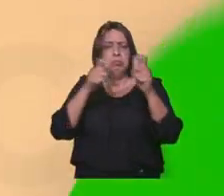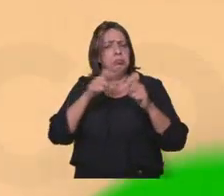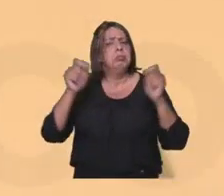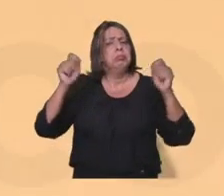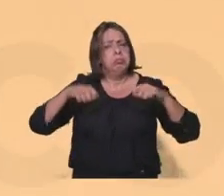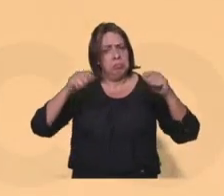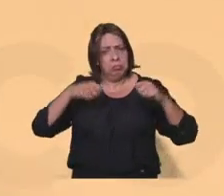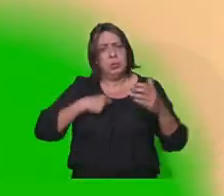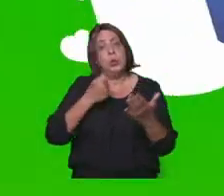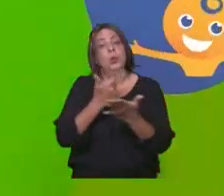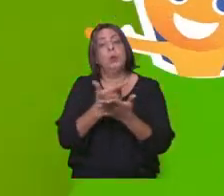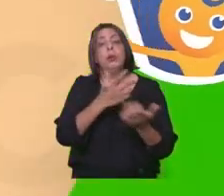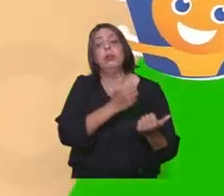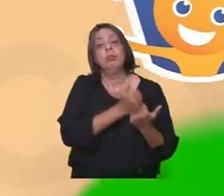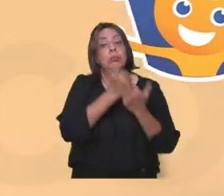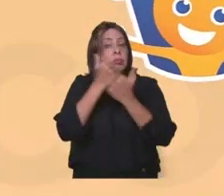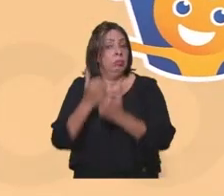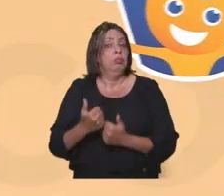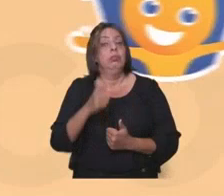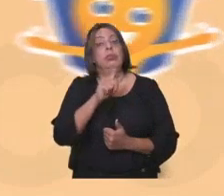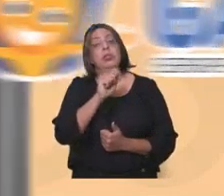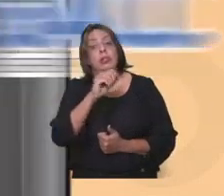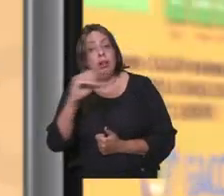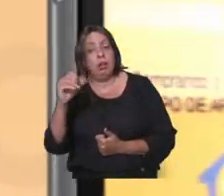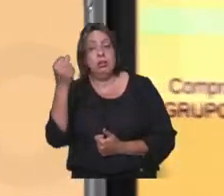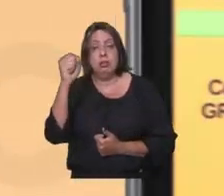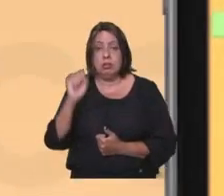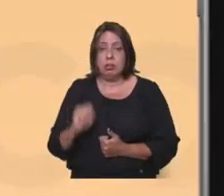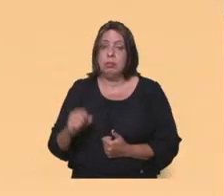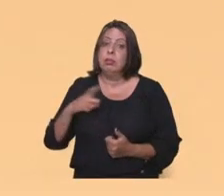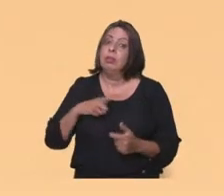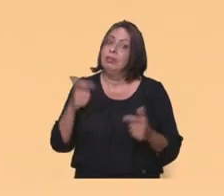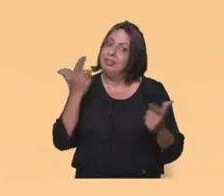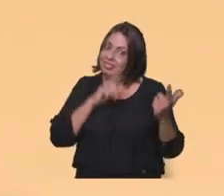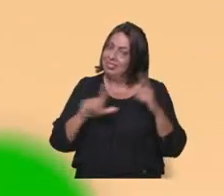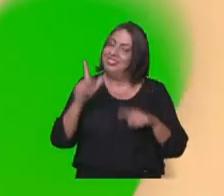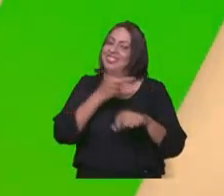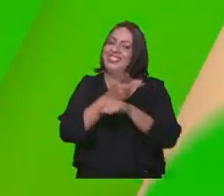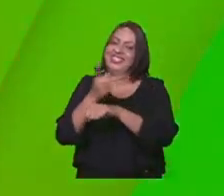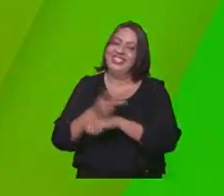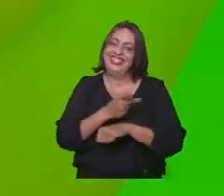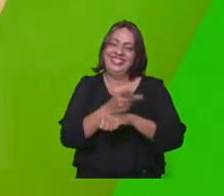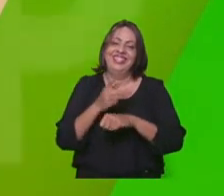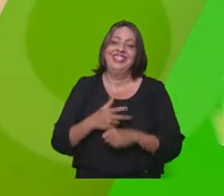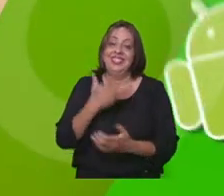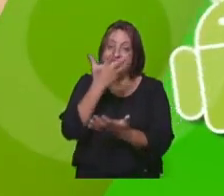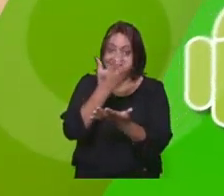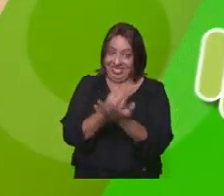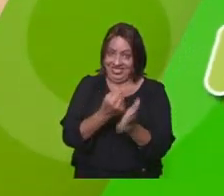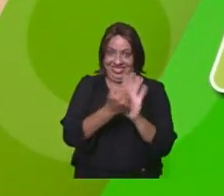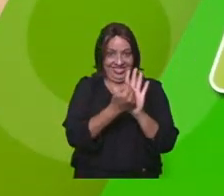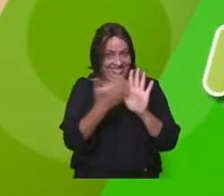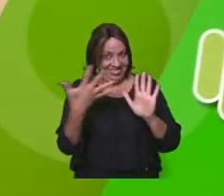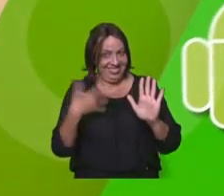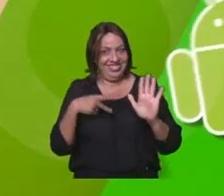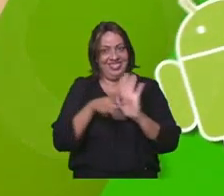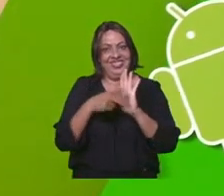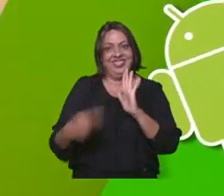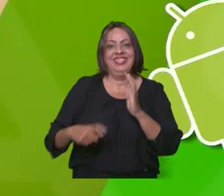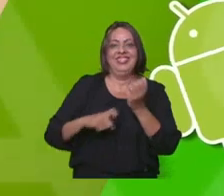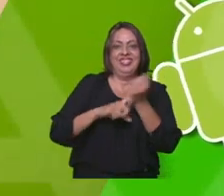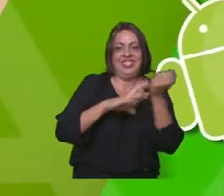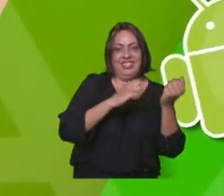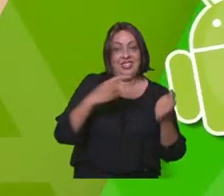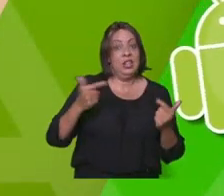poderá fazer sua contribuição para o GAC Sergipe e concorrer a grandes prêmios. Baixe agora o aplicativo do Caju Cap.